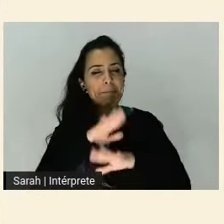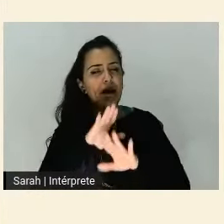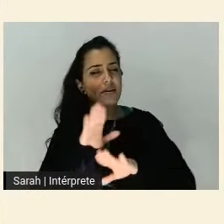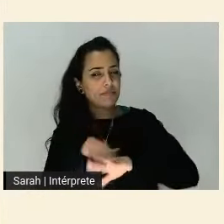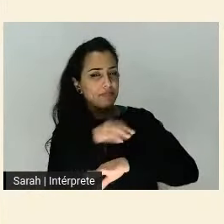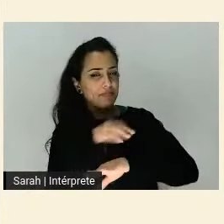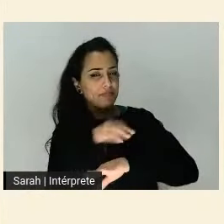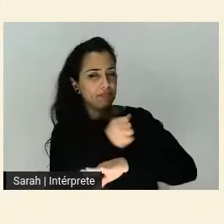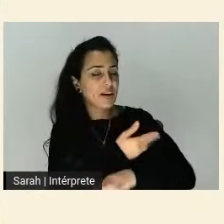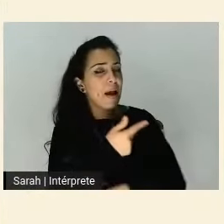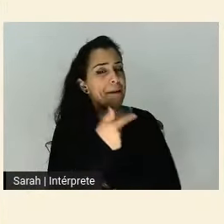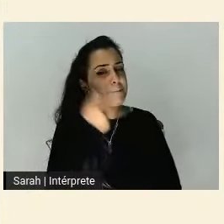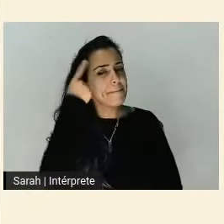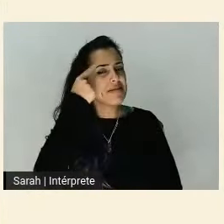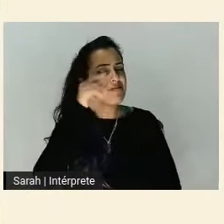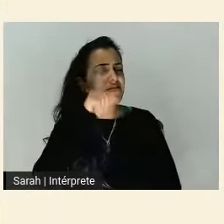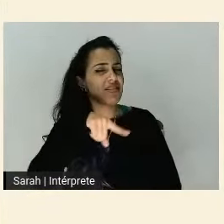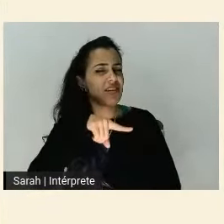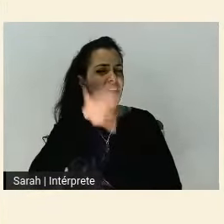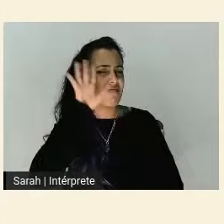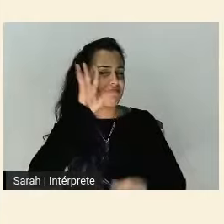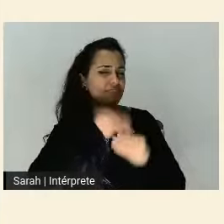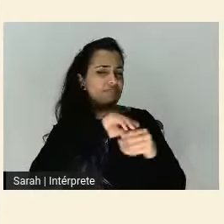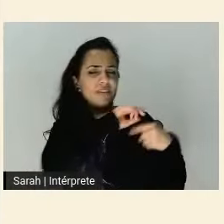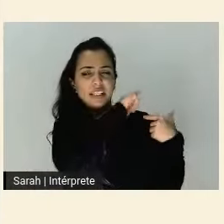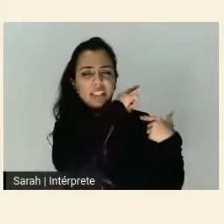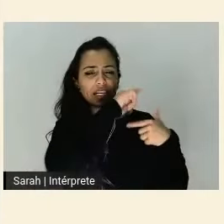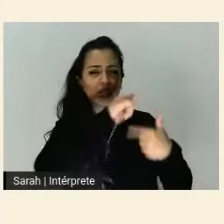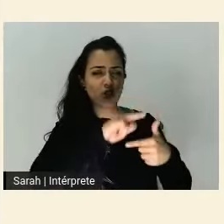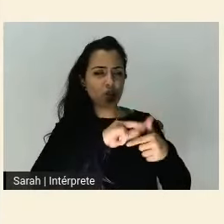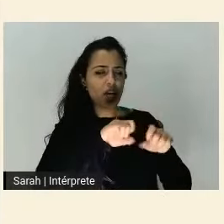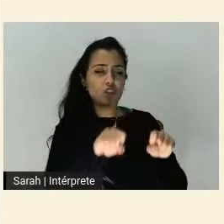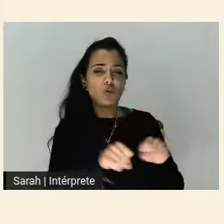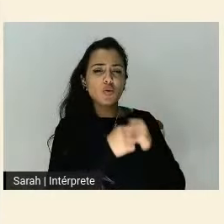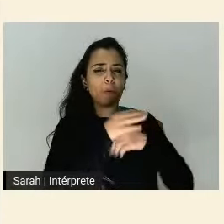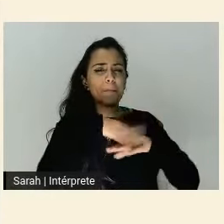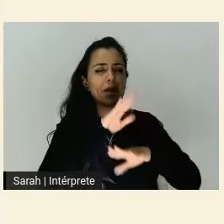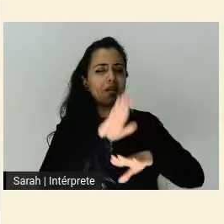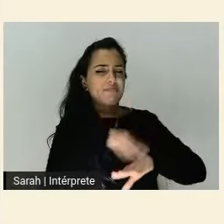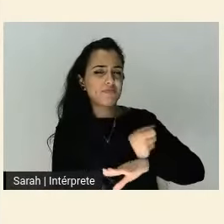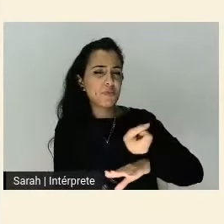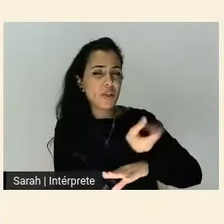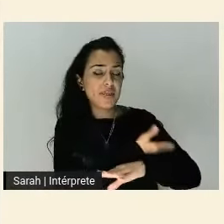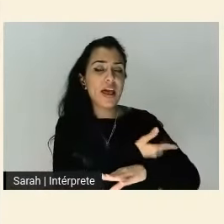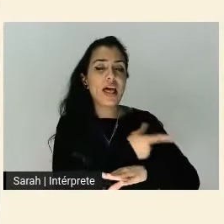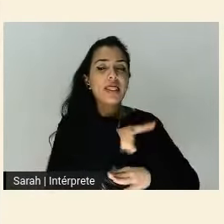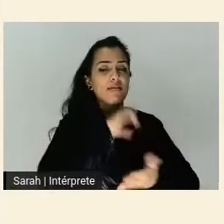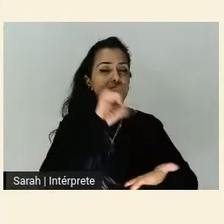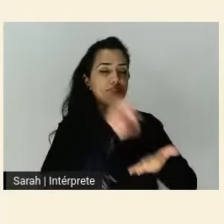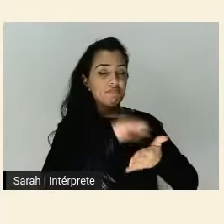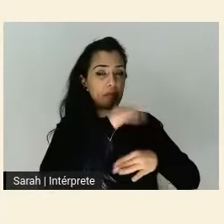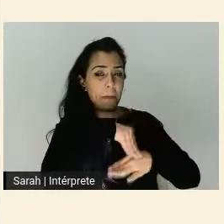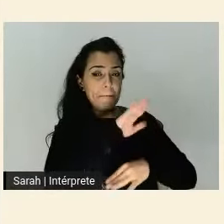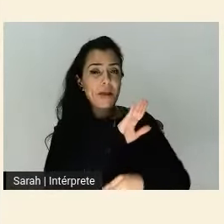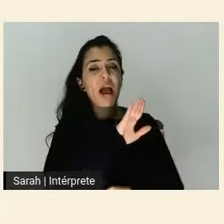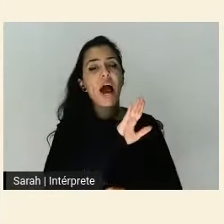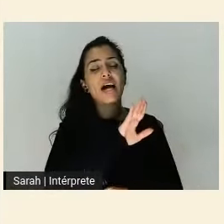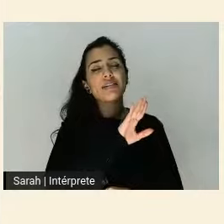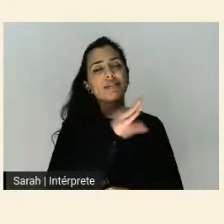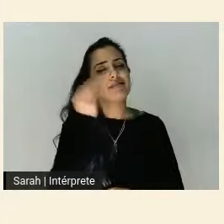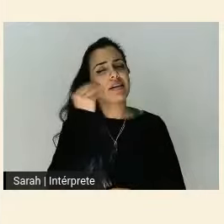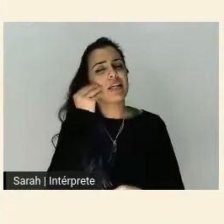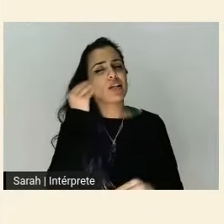tradicional, desconstruindo o moderno, pelo autêntico, destruindo a cópia, pelo nativo, tocando o